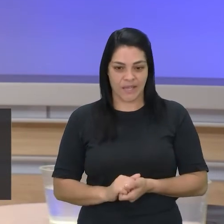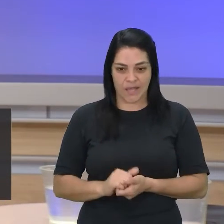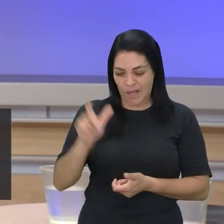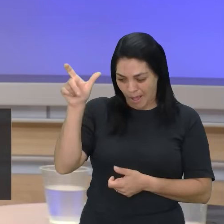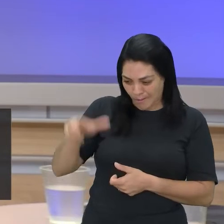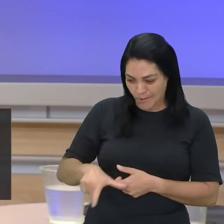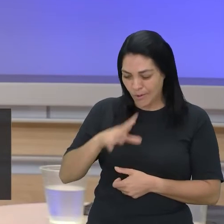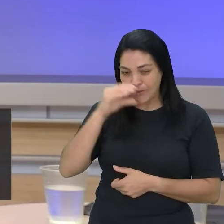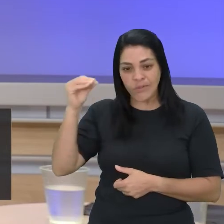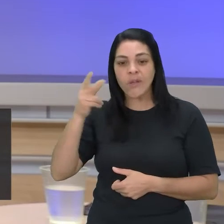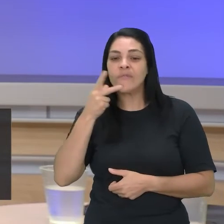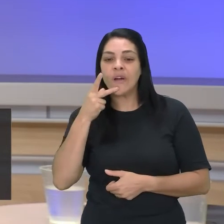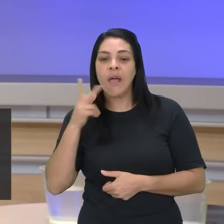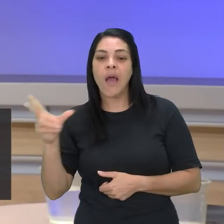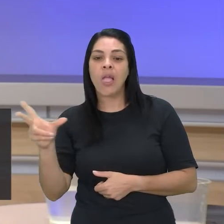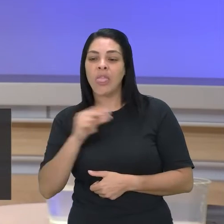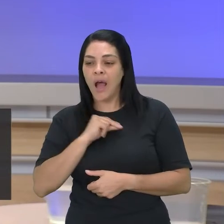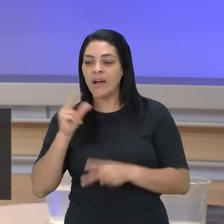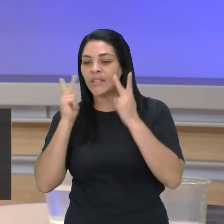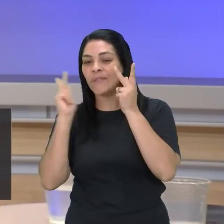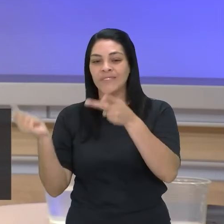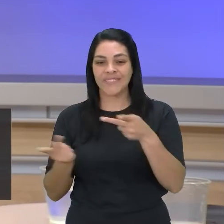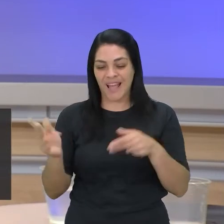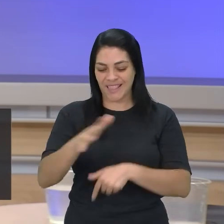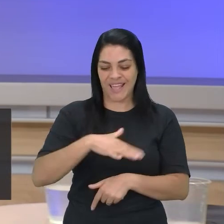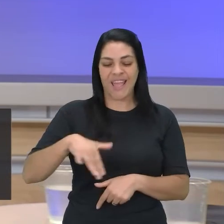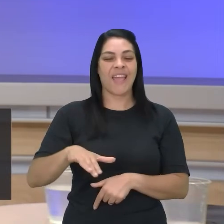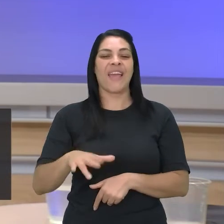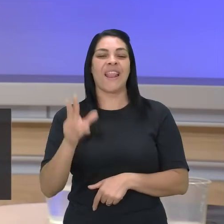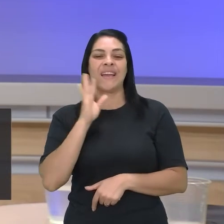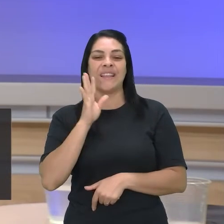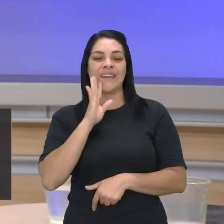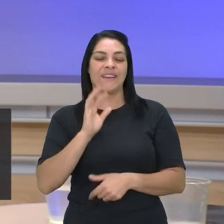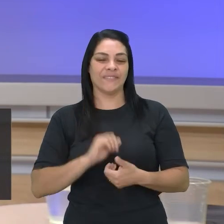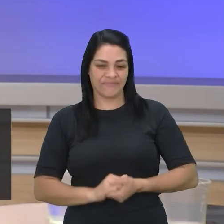que falou, olha, eles começaram a visitar aqui a área e tudo mais.